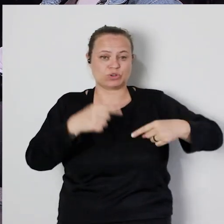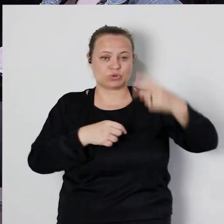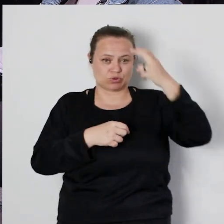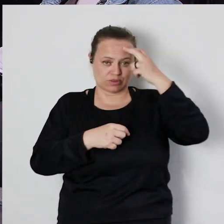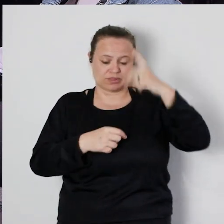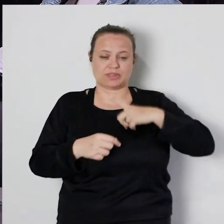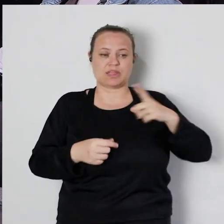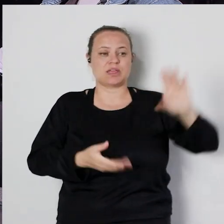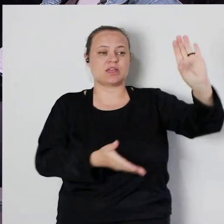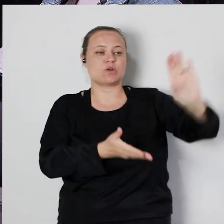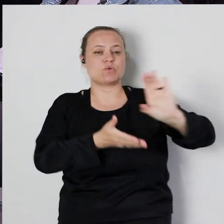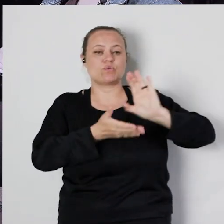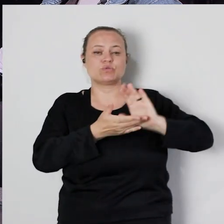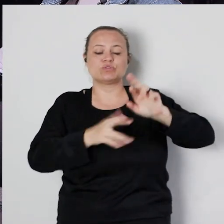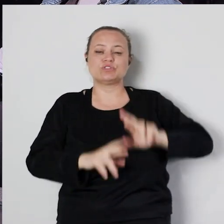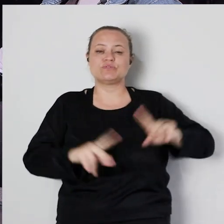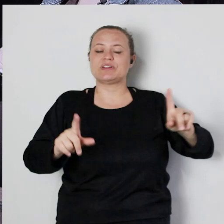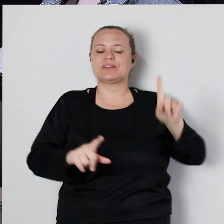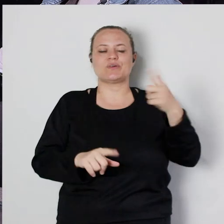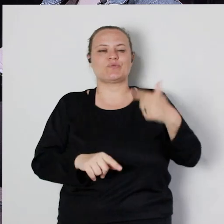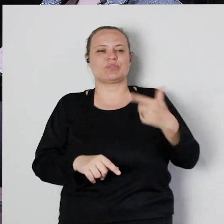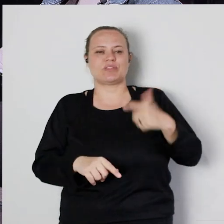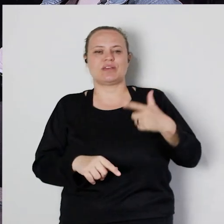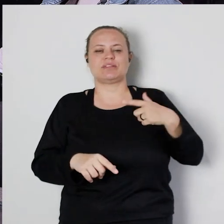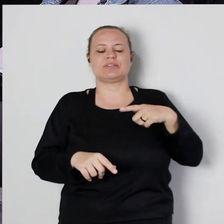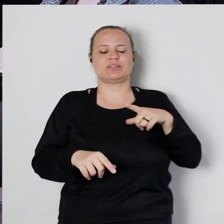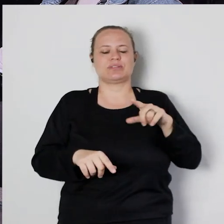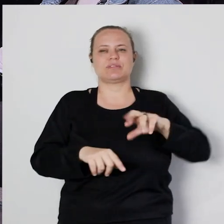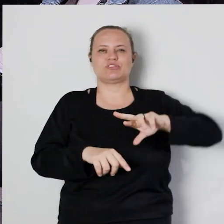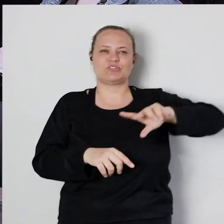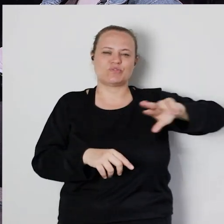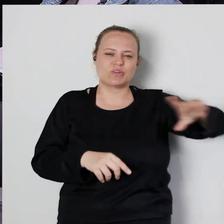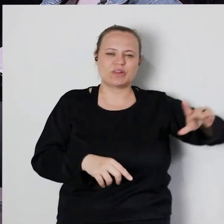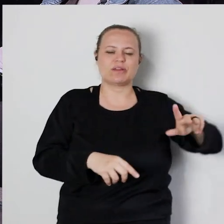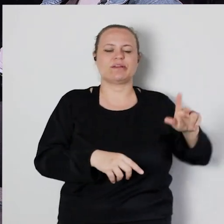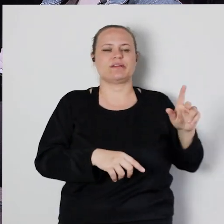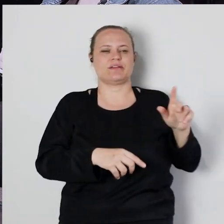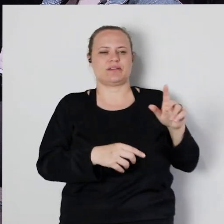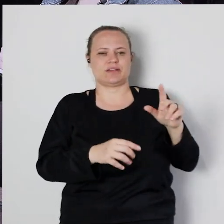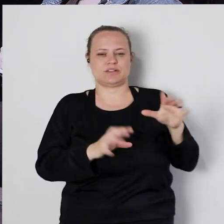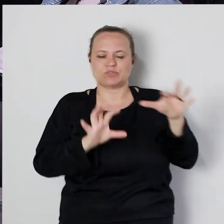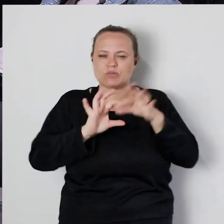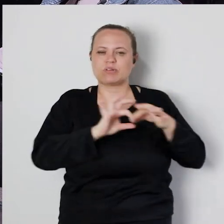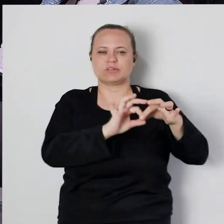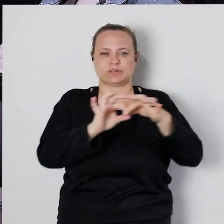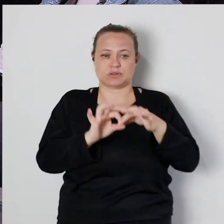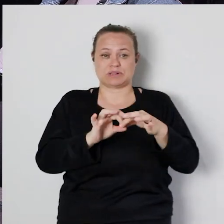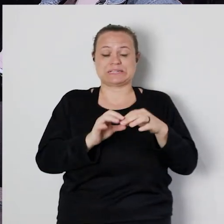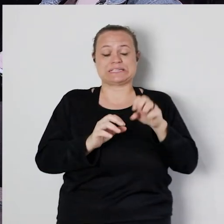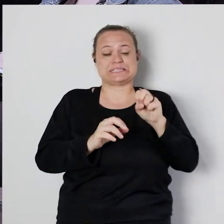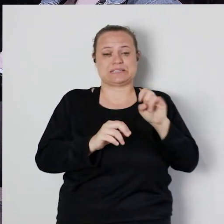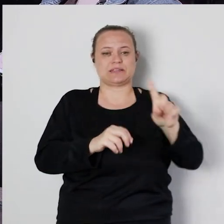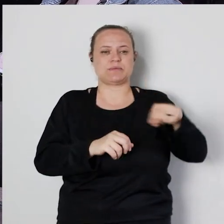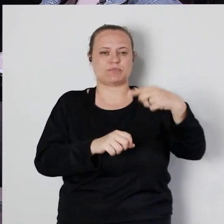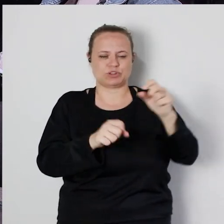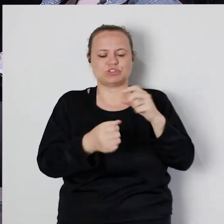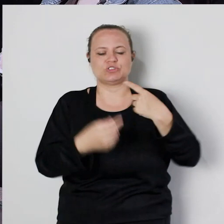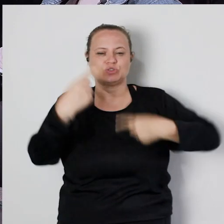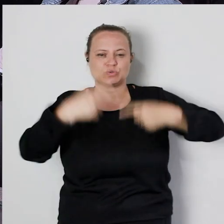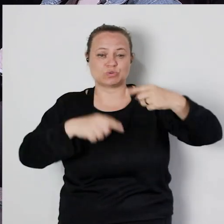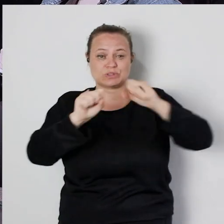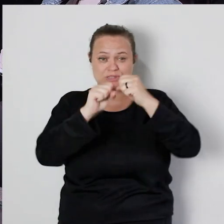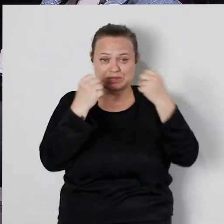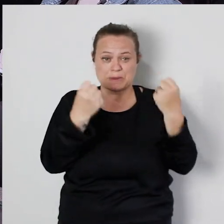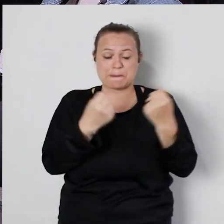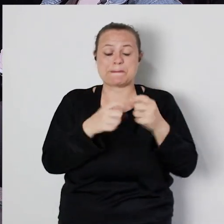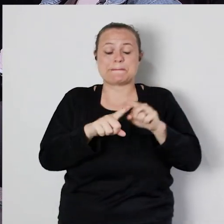tem conquistas do ponto de vista de políticas culturais e recursos diferentes de segmentos não tão articulados. Mas isso eu acho que a gente pode